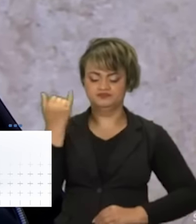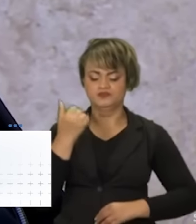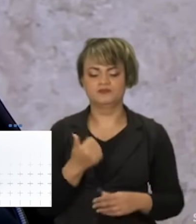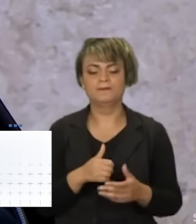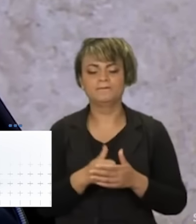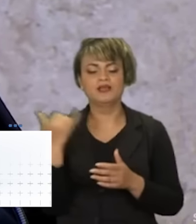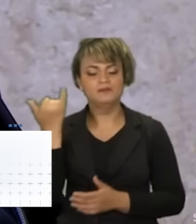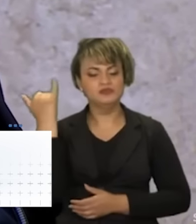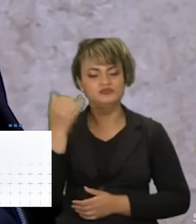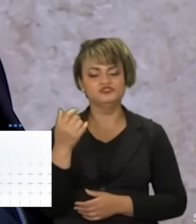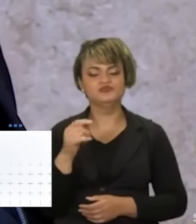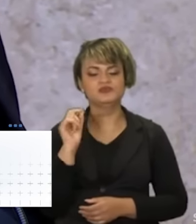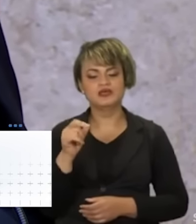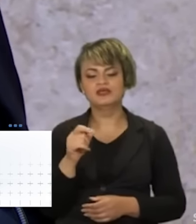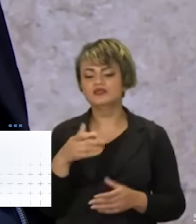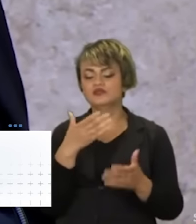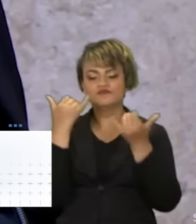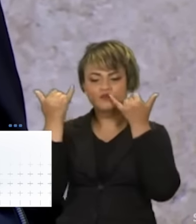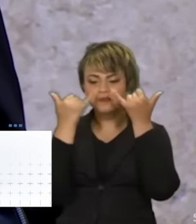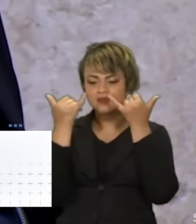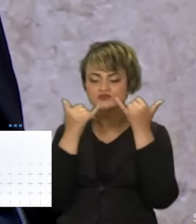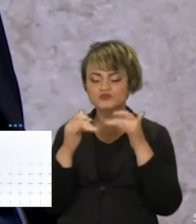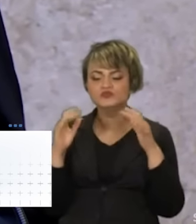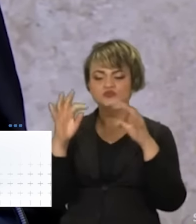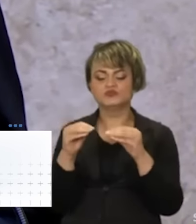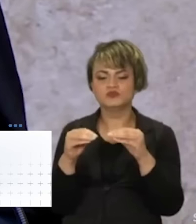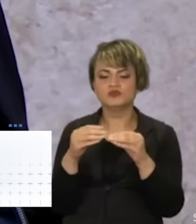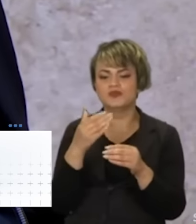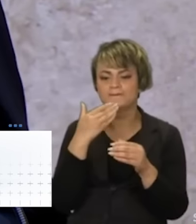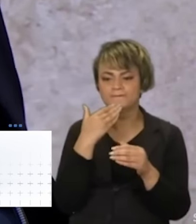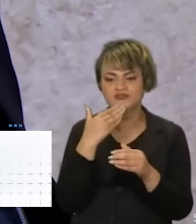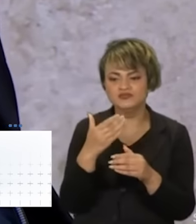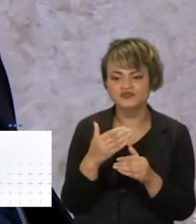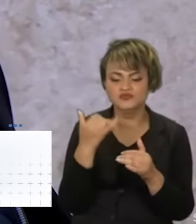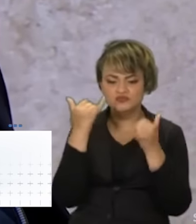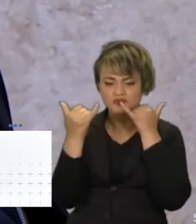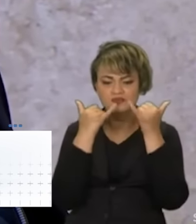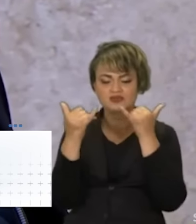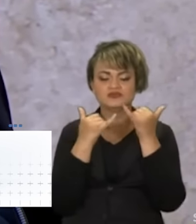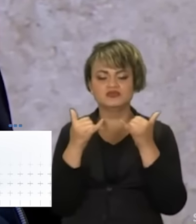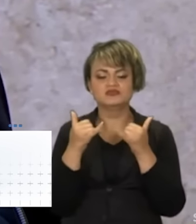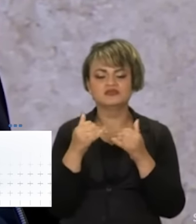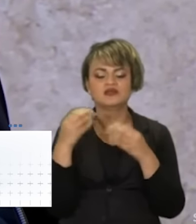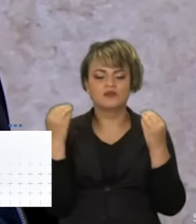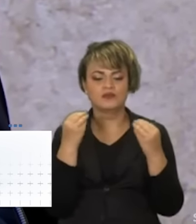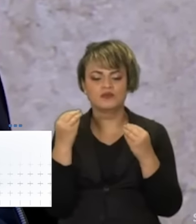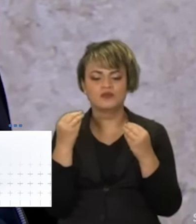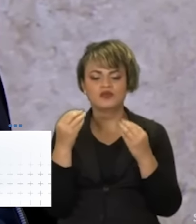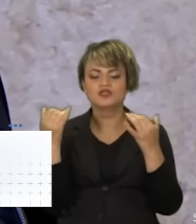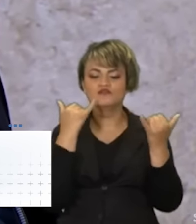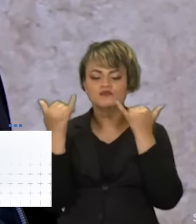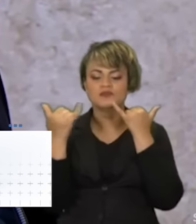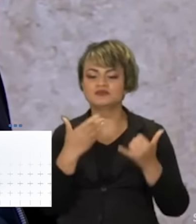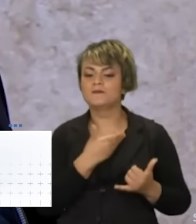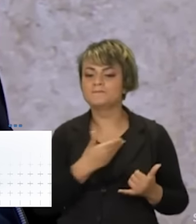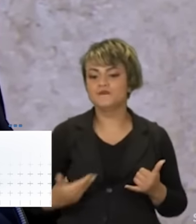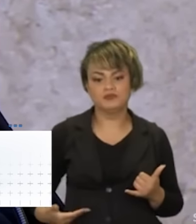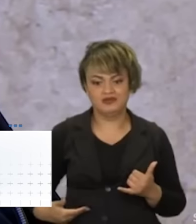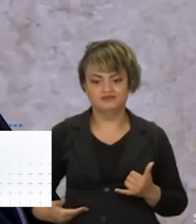importante, todas essas informações solicitadas eram informações públicas,